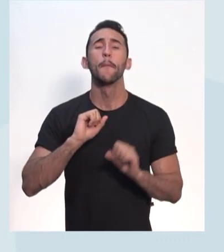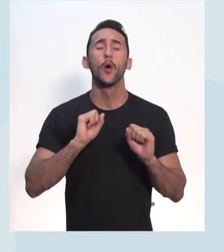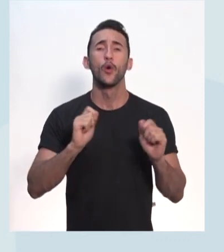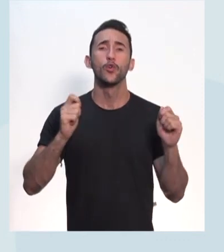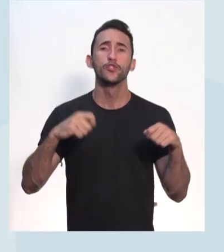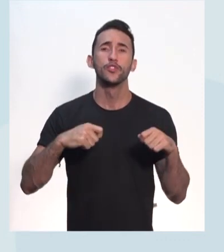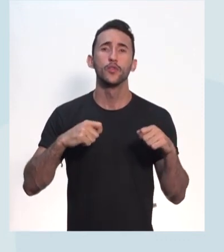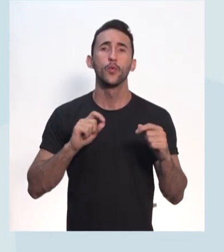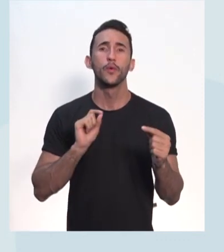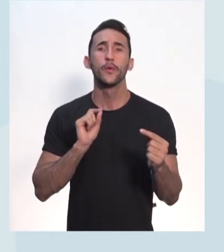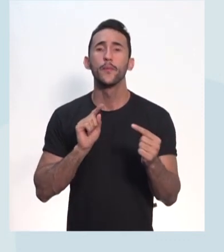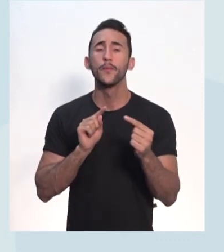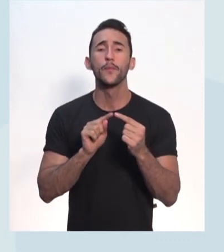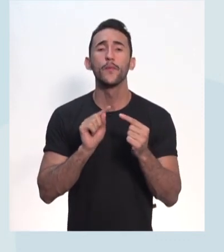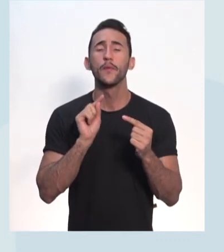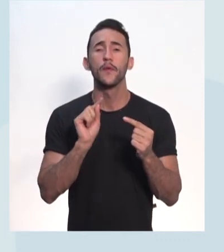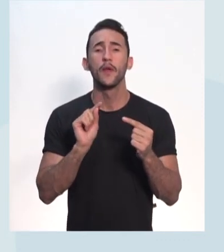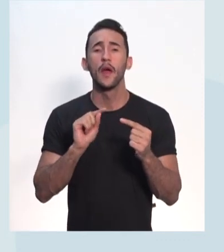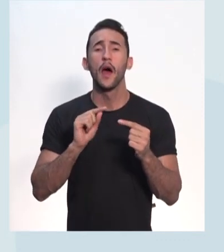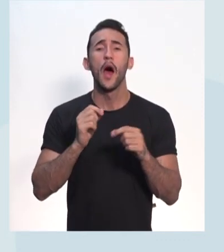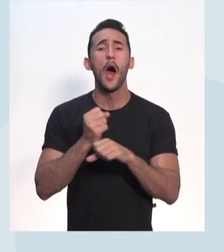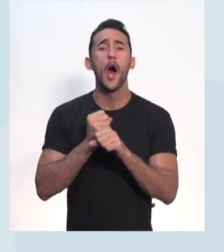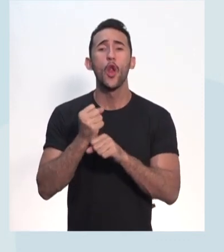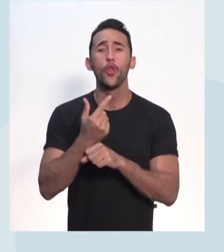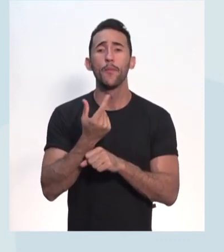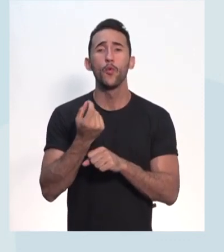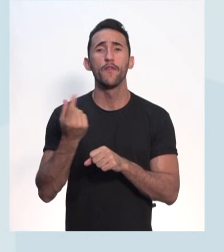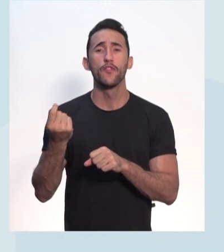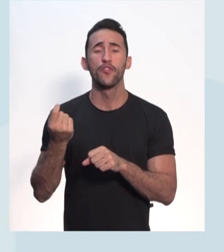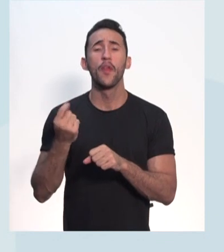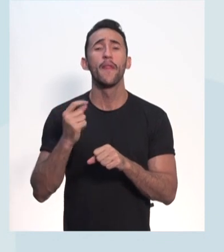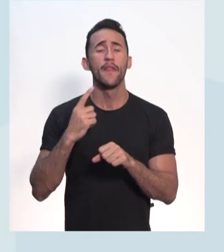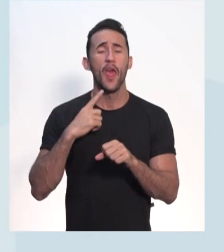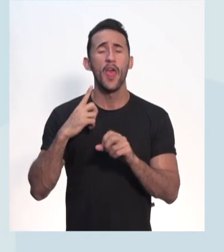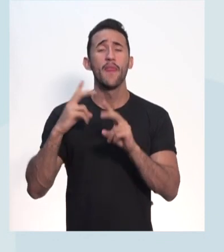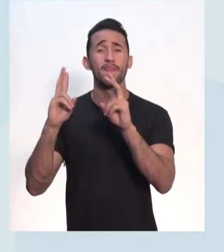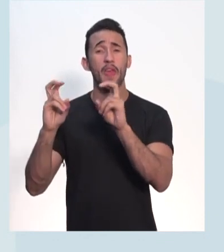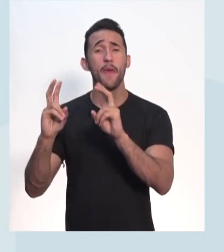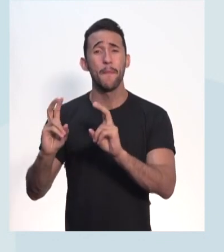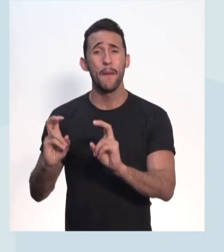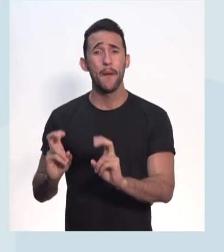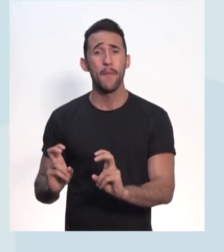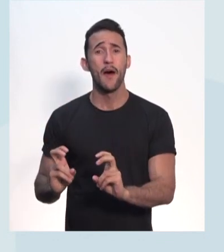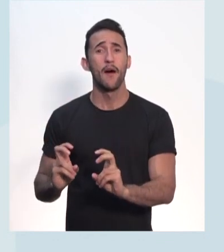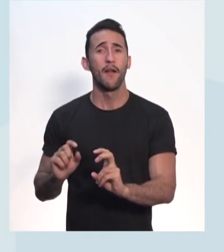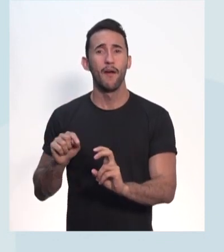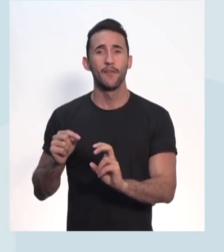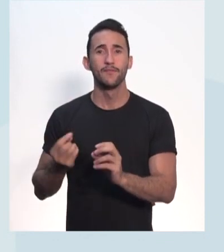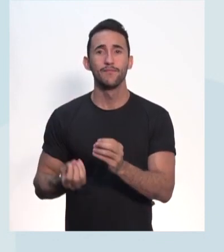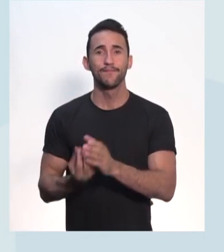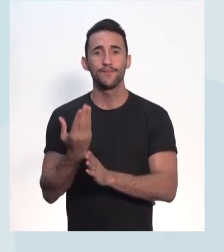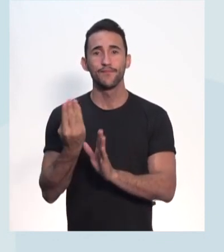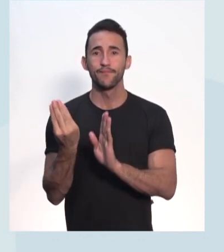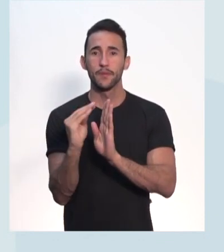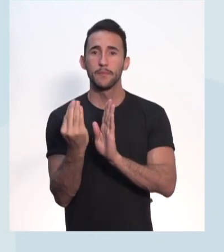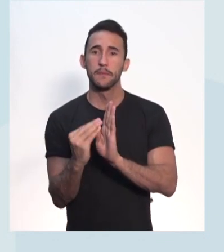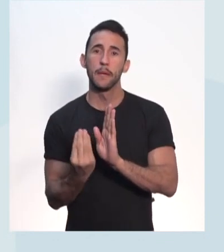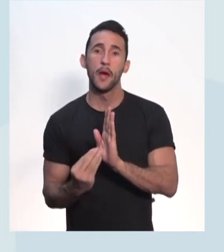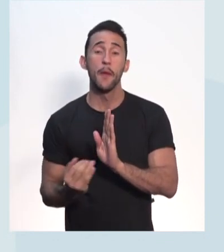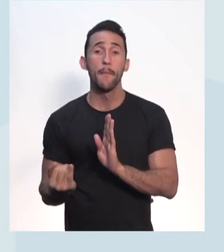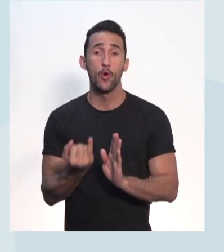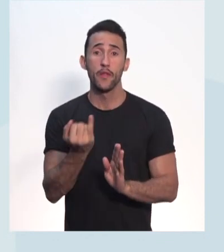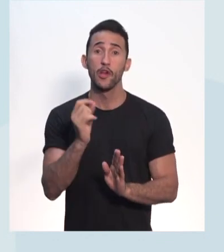problemas para a gente também, mas para que a gente se organize, para que a gente utilize esse espaço de replanejamento, de organização da escola, justamente